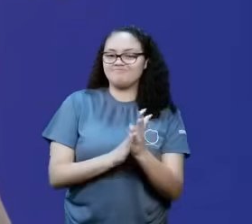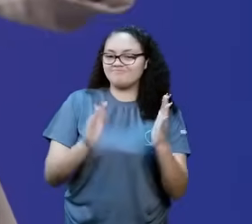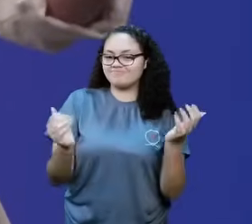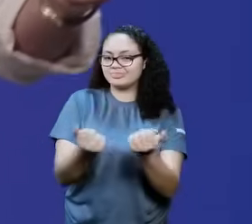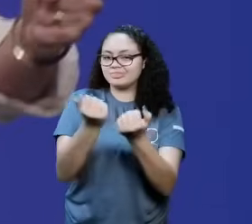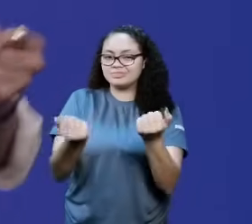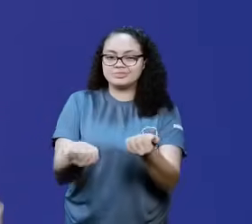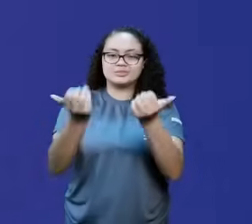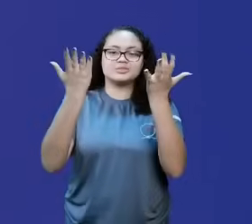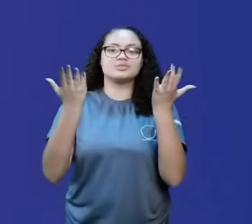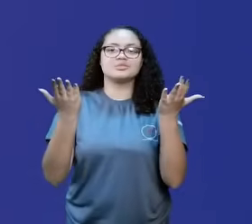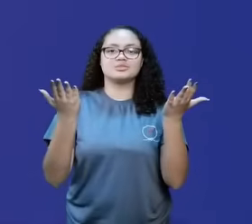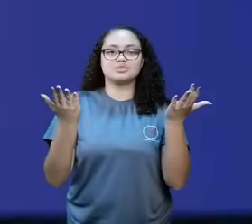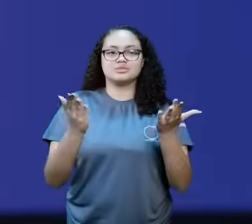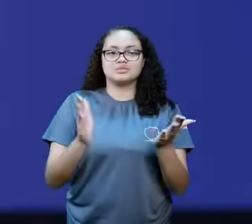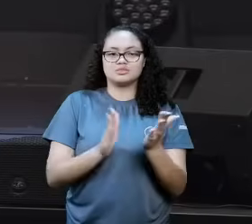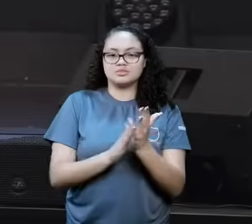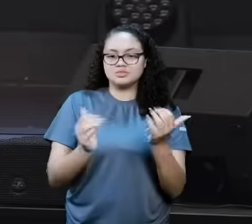Aleluia!